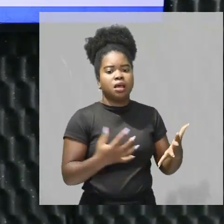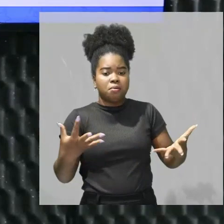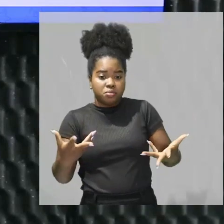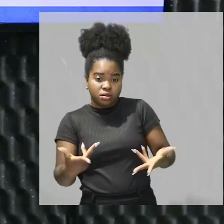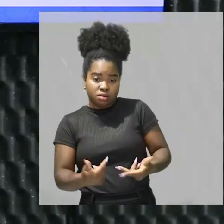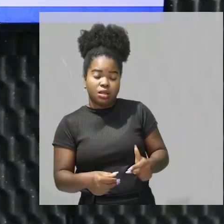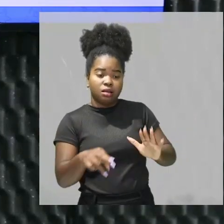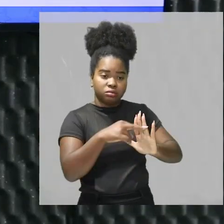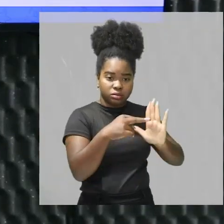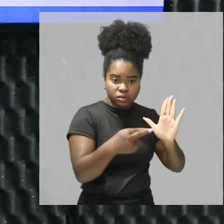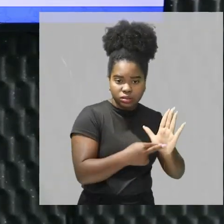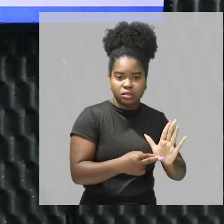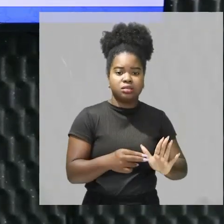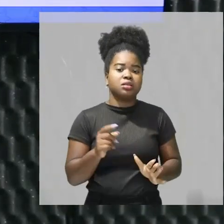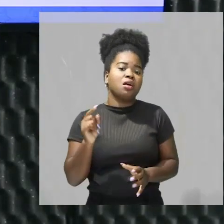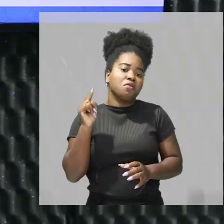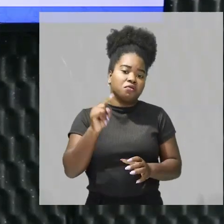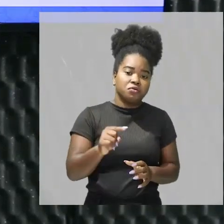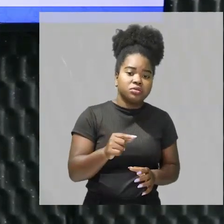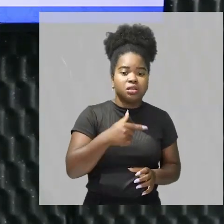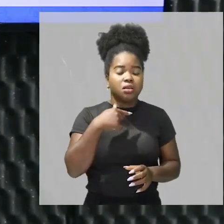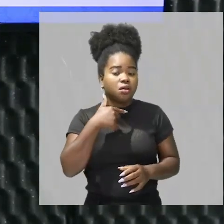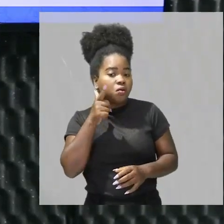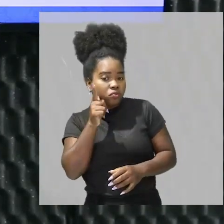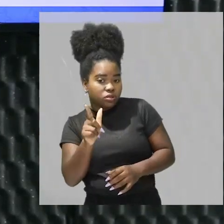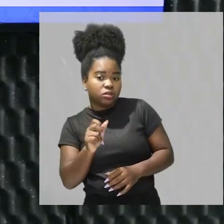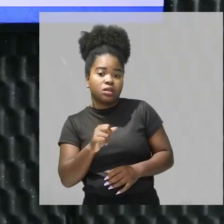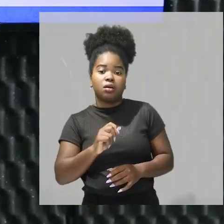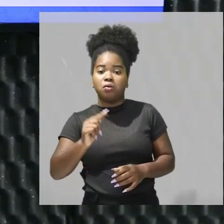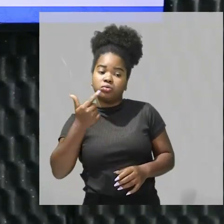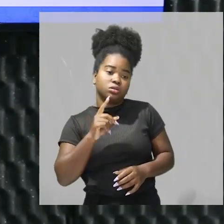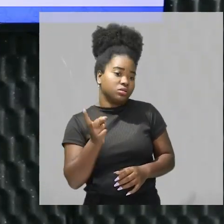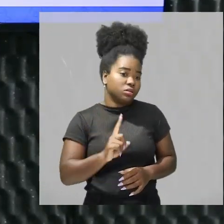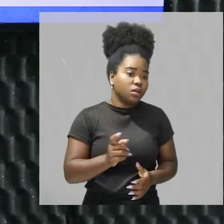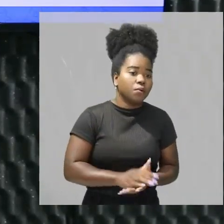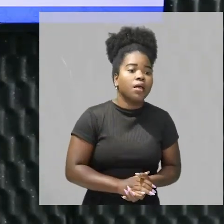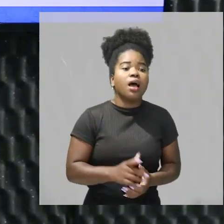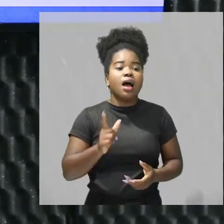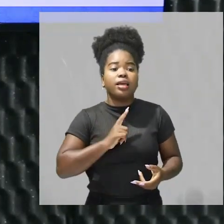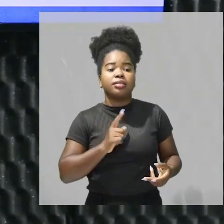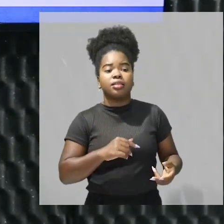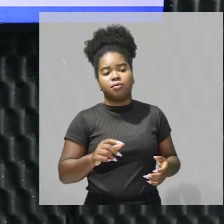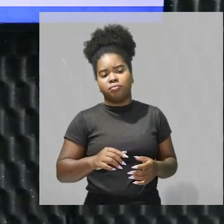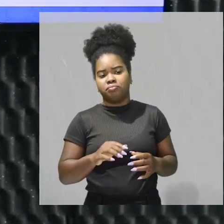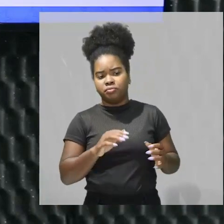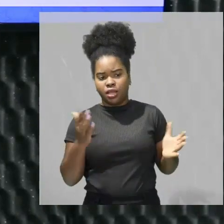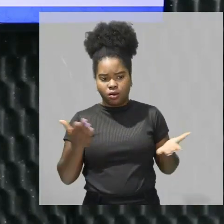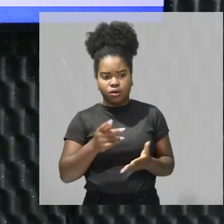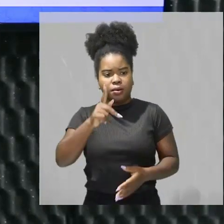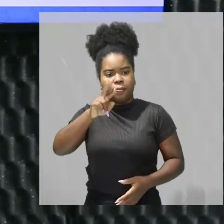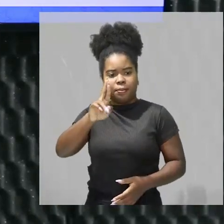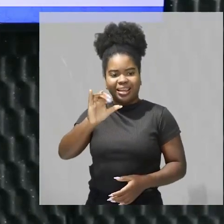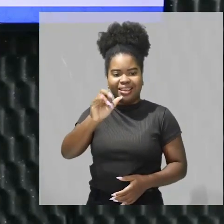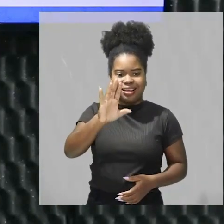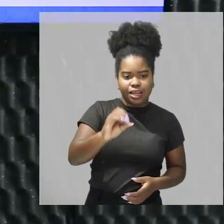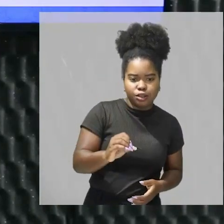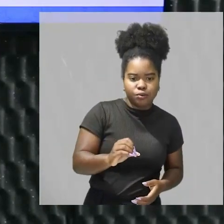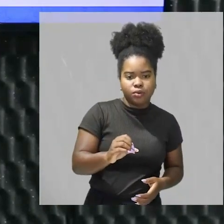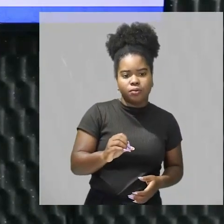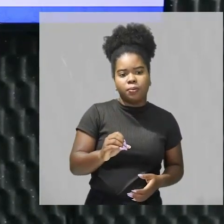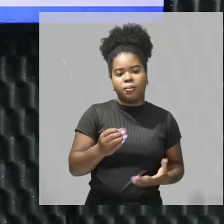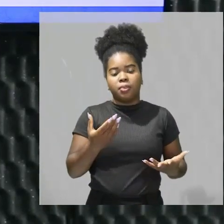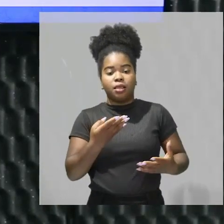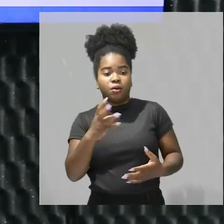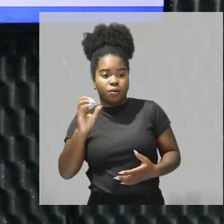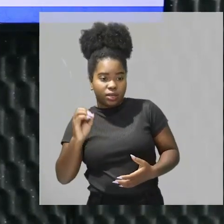Precário equivale a 40 pontos. Insuficiente equivale a 80 pontos. Mediano,